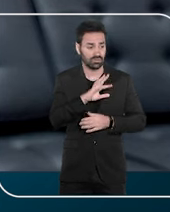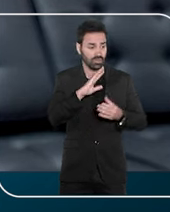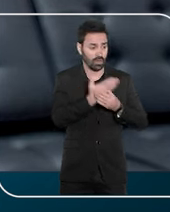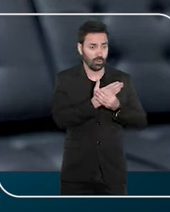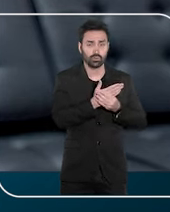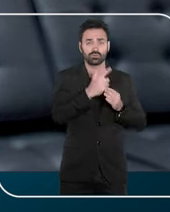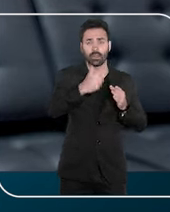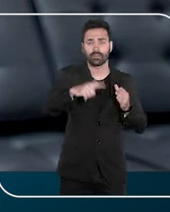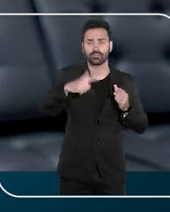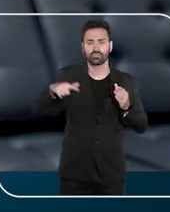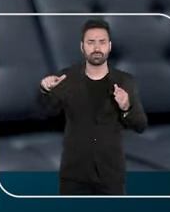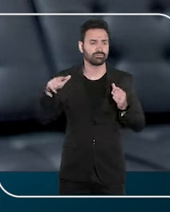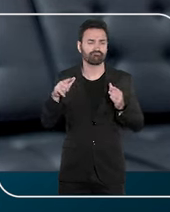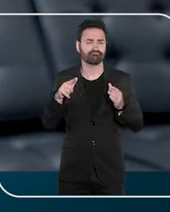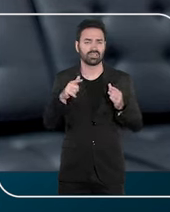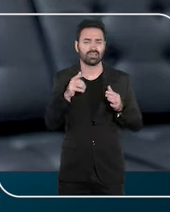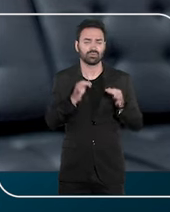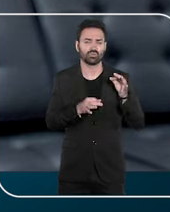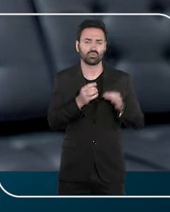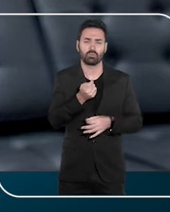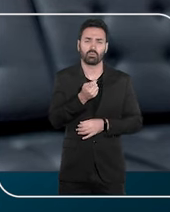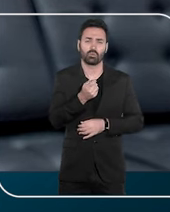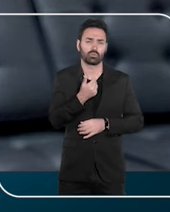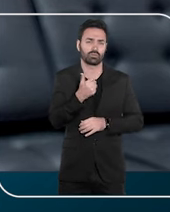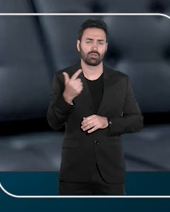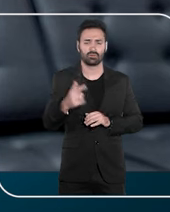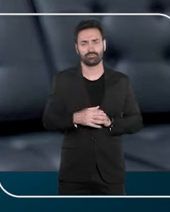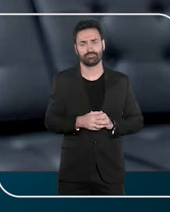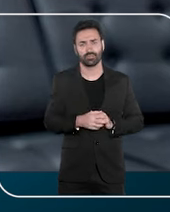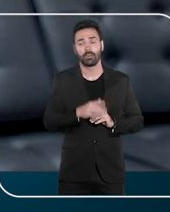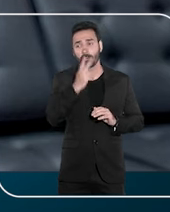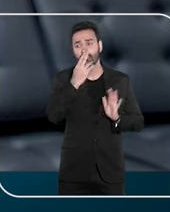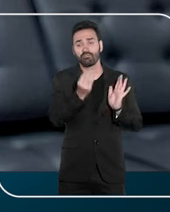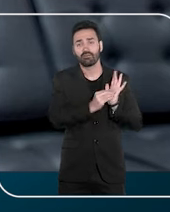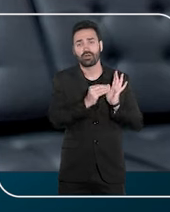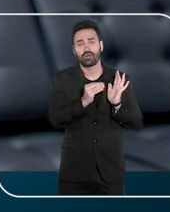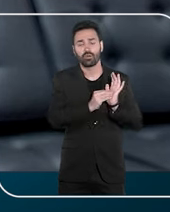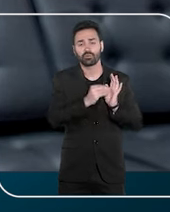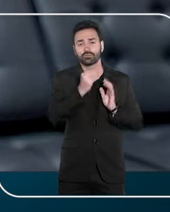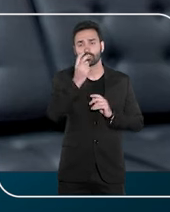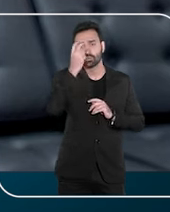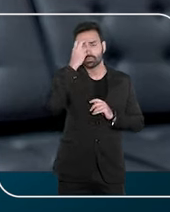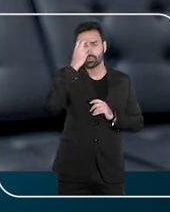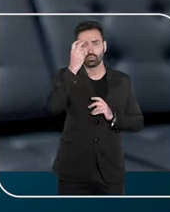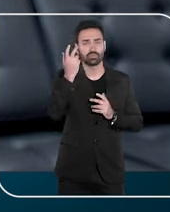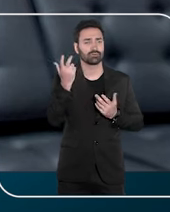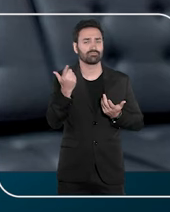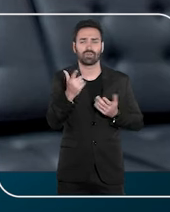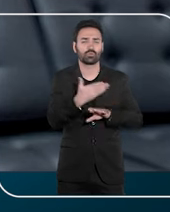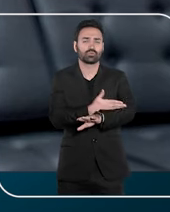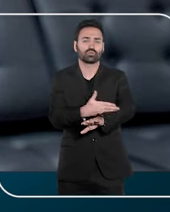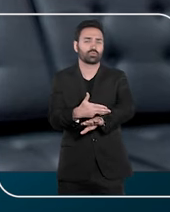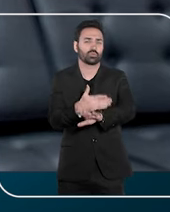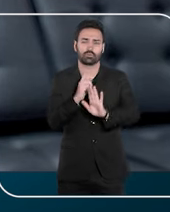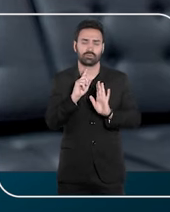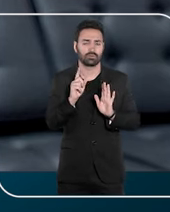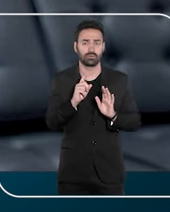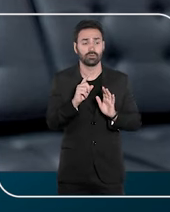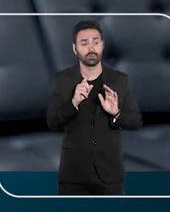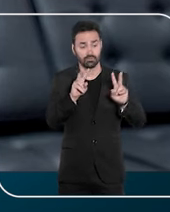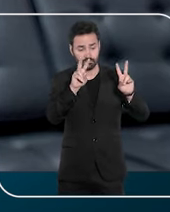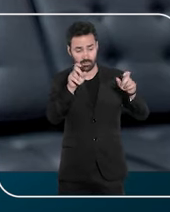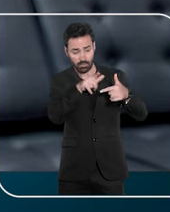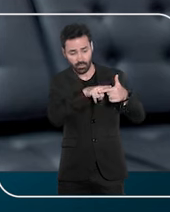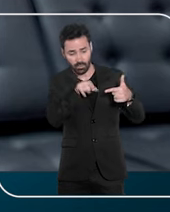cultura de enfrentar questões jurídicas de uma maneira qualificada. E